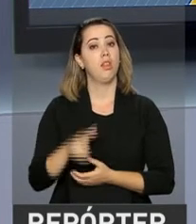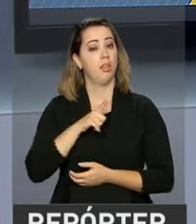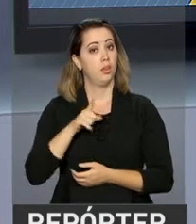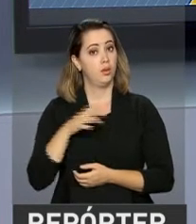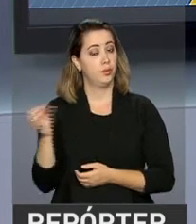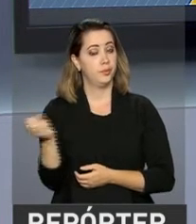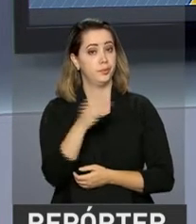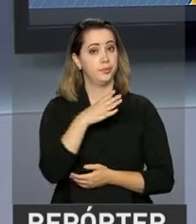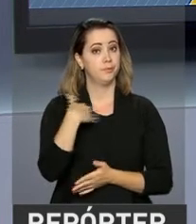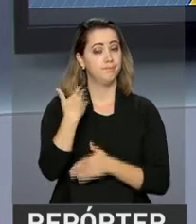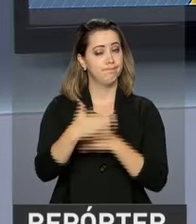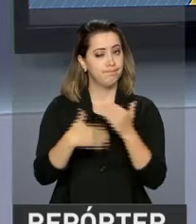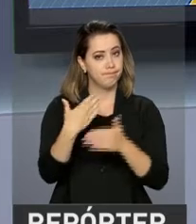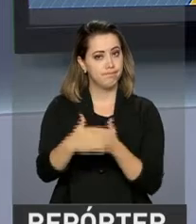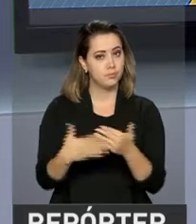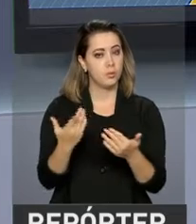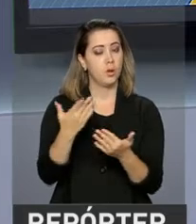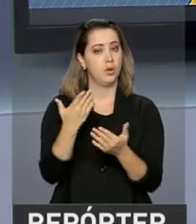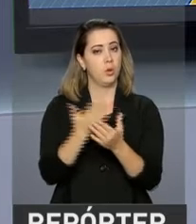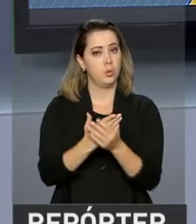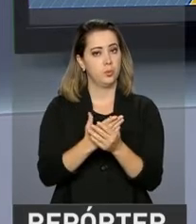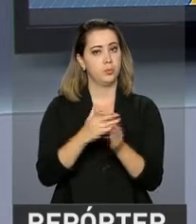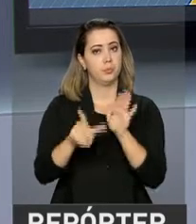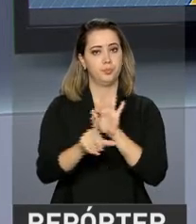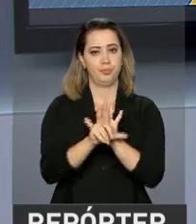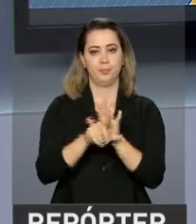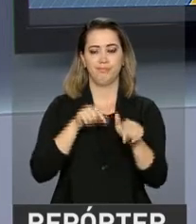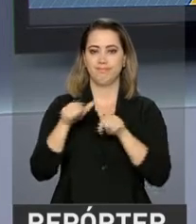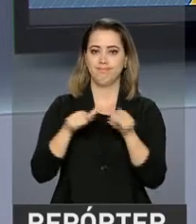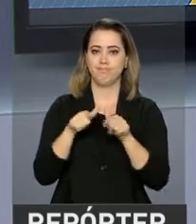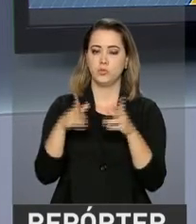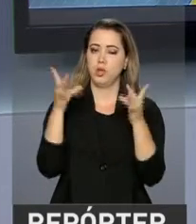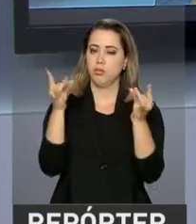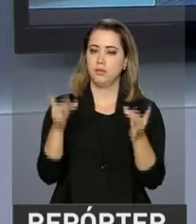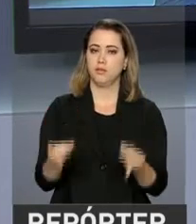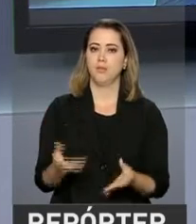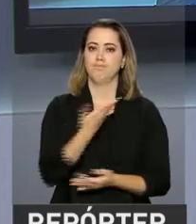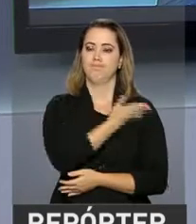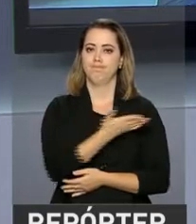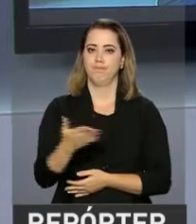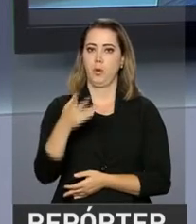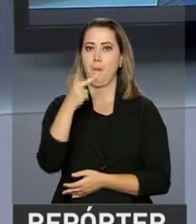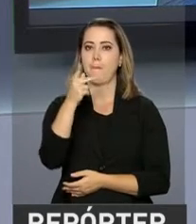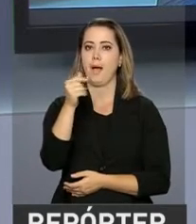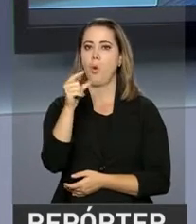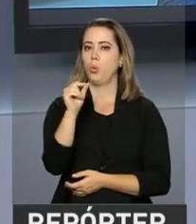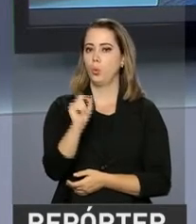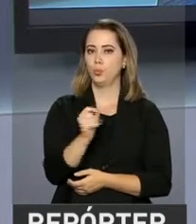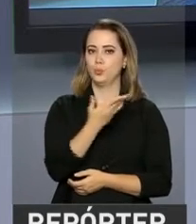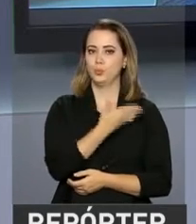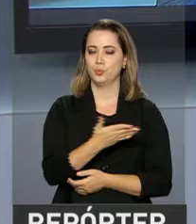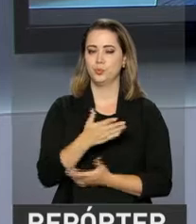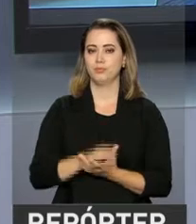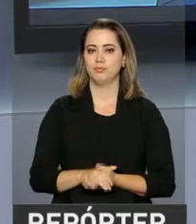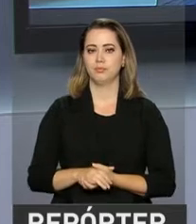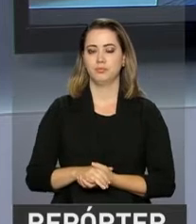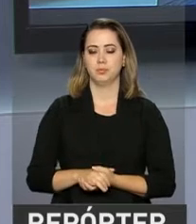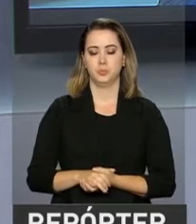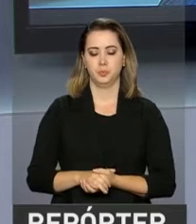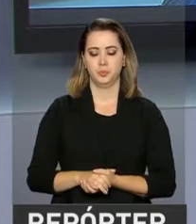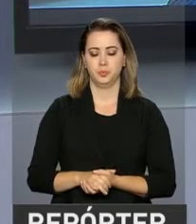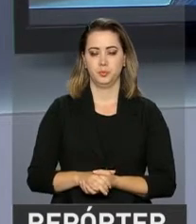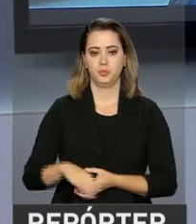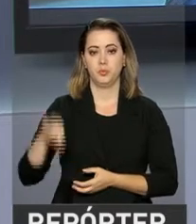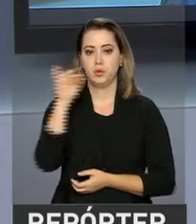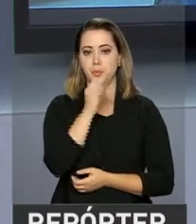novidades na tramitação da reforma trabalhista os detalhes não vamos saber com o repórter paulo la sálvia olá paulo boa noite